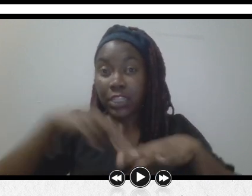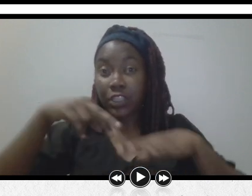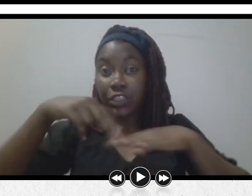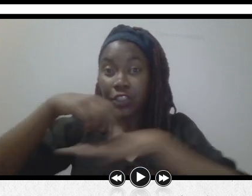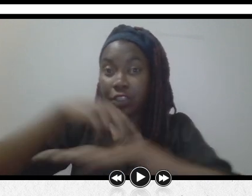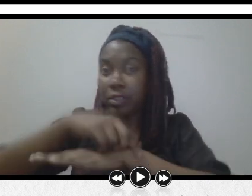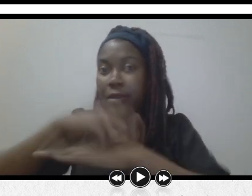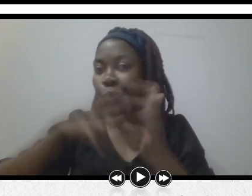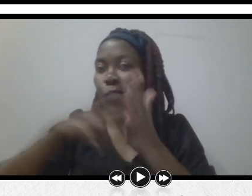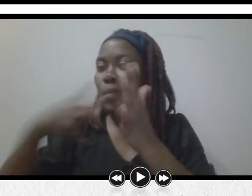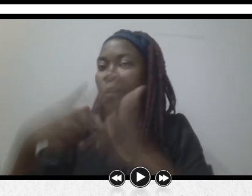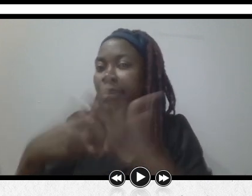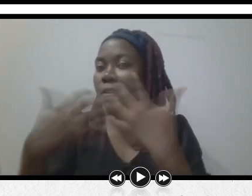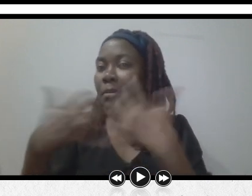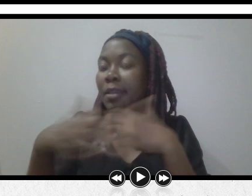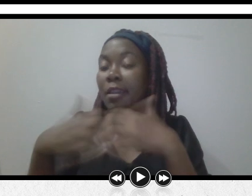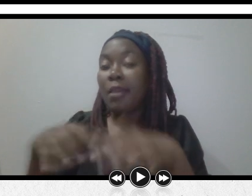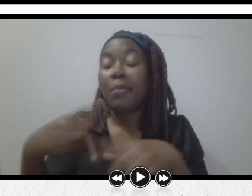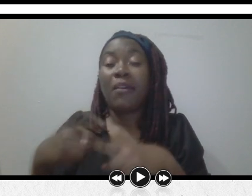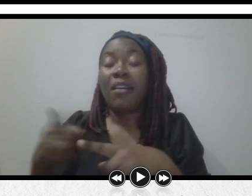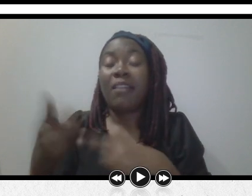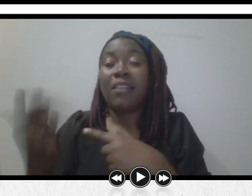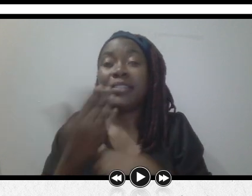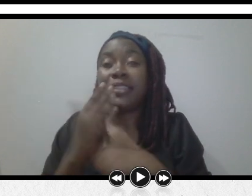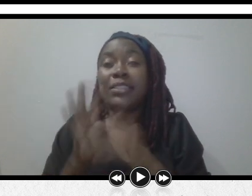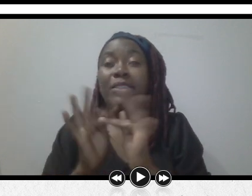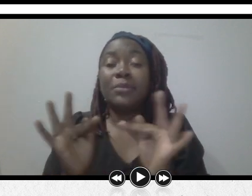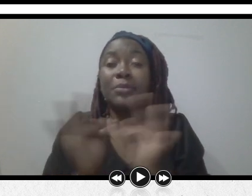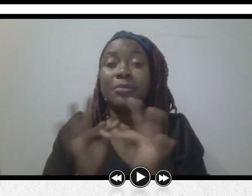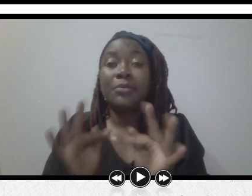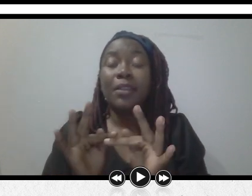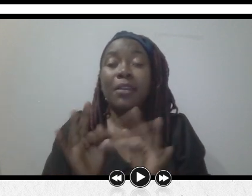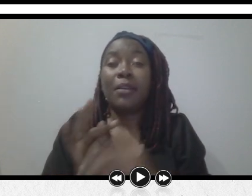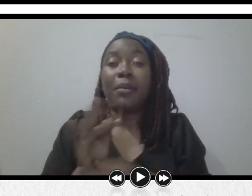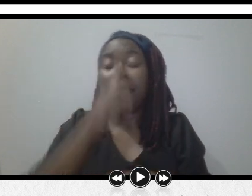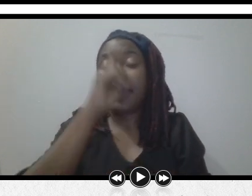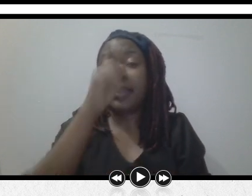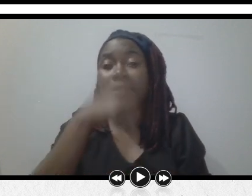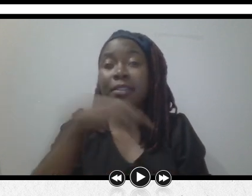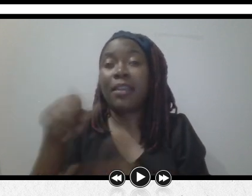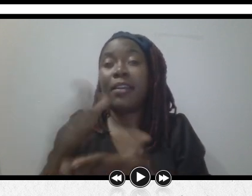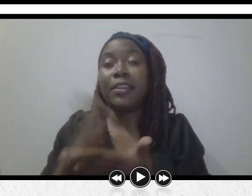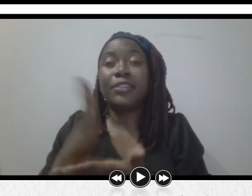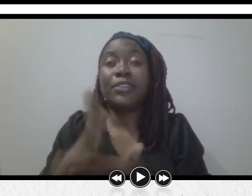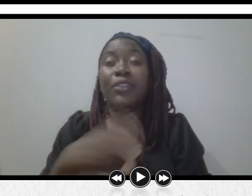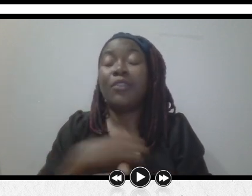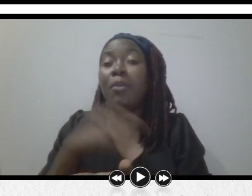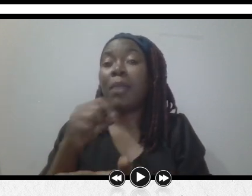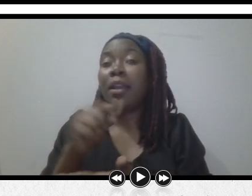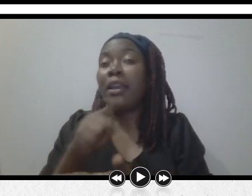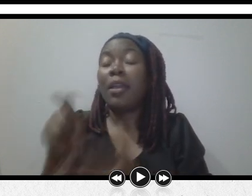que tenha esteira, isso não quer dizer que ela seja mecanizada, porque a esteira ela vai servir simplesmente para a passagem